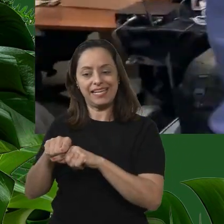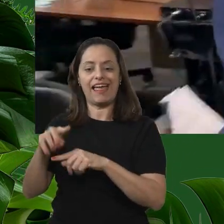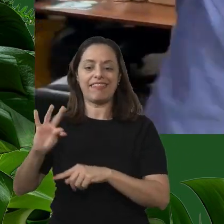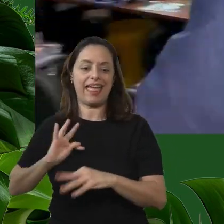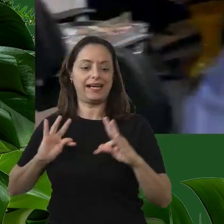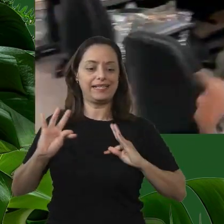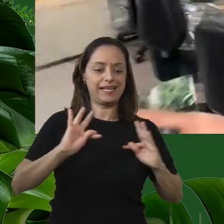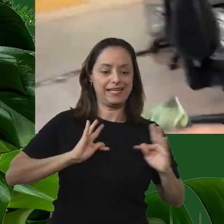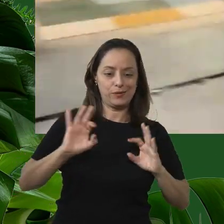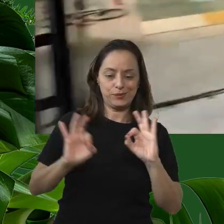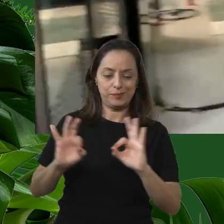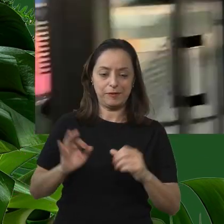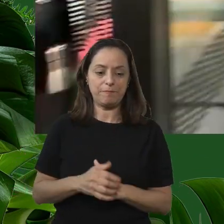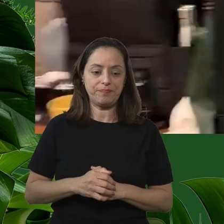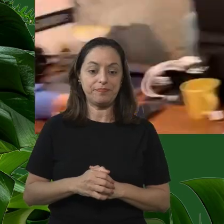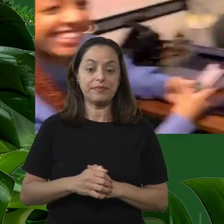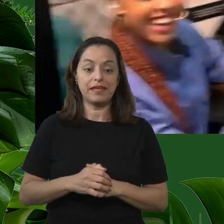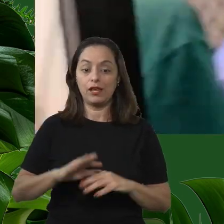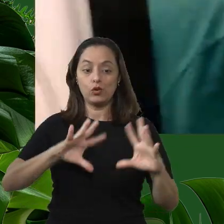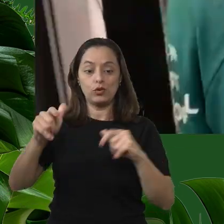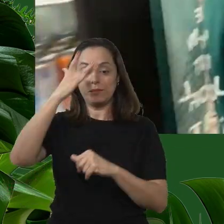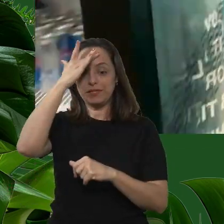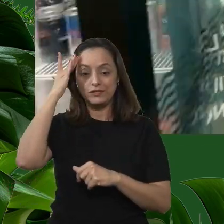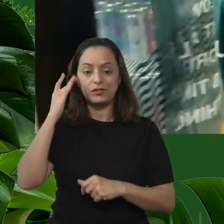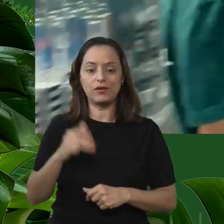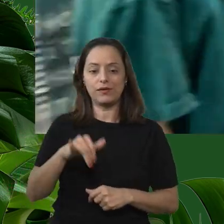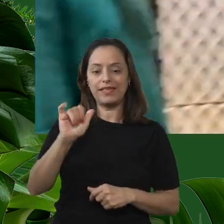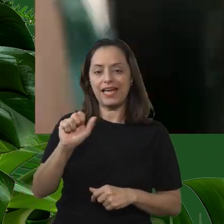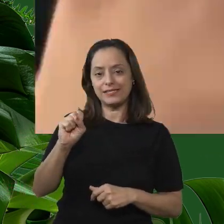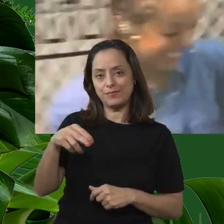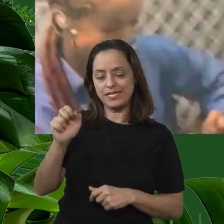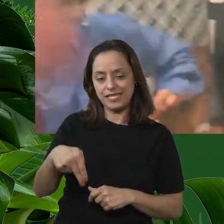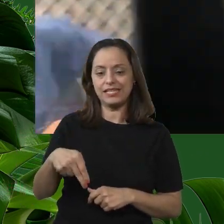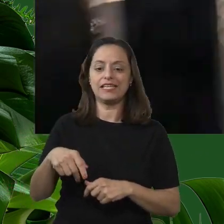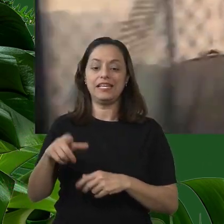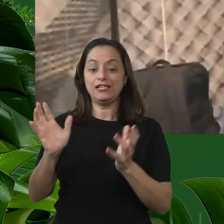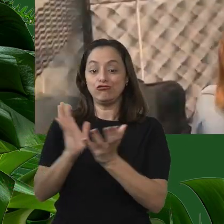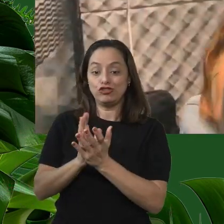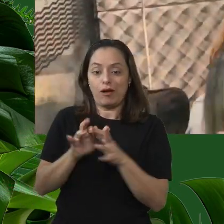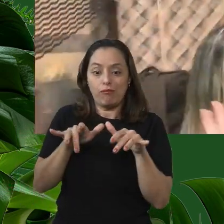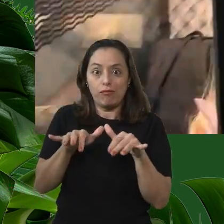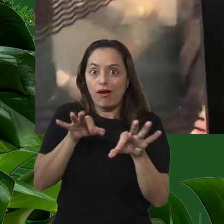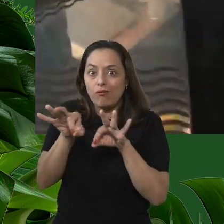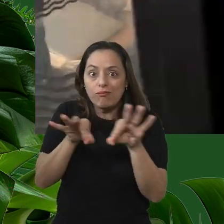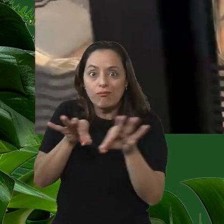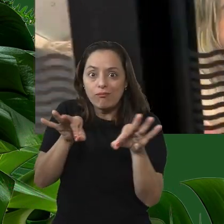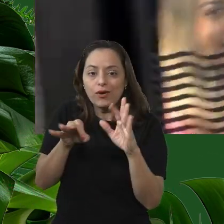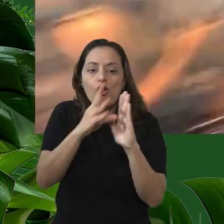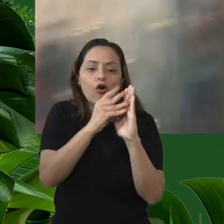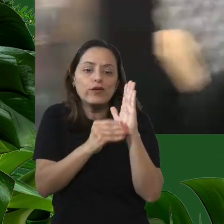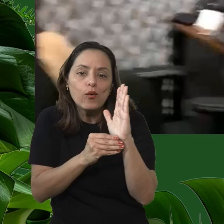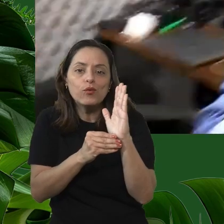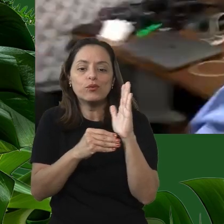envolvida e não para aqui, ó. Todo o pessoal se preparando, a Yas. Olha o nosso time aqui, ó, fazendo toda a parte de conteúdo, a